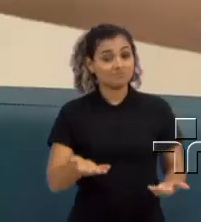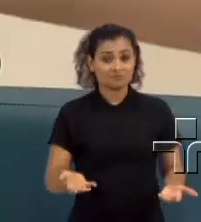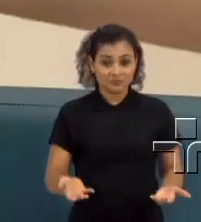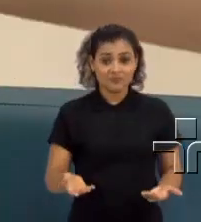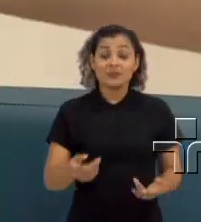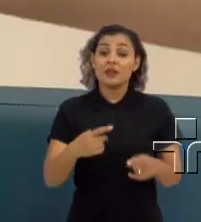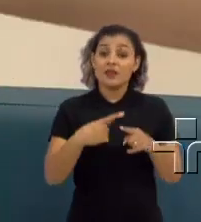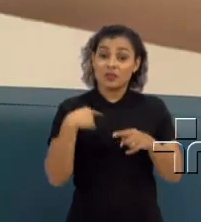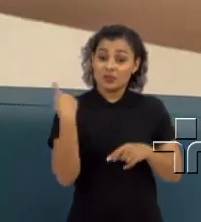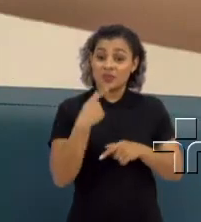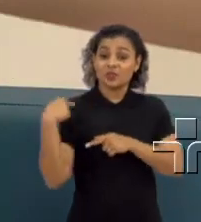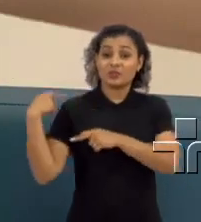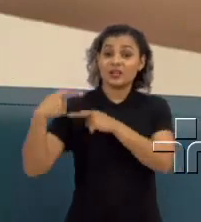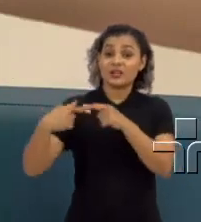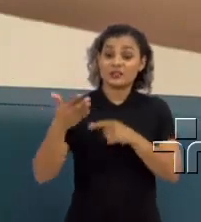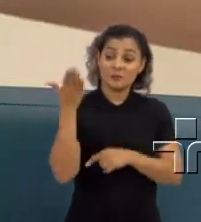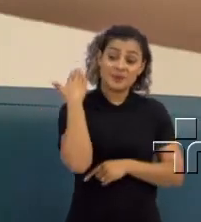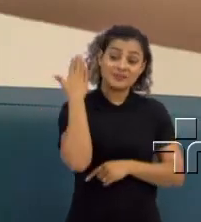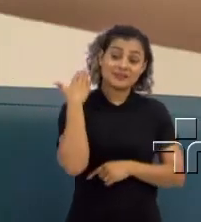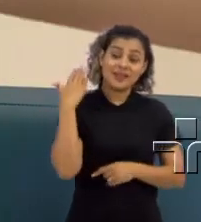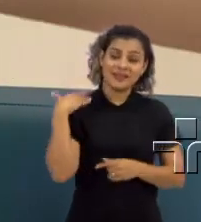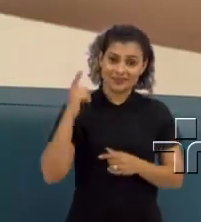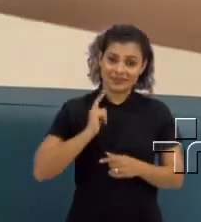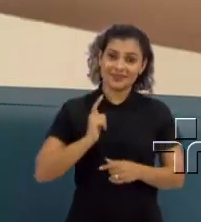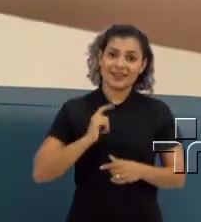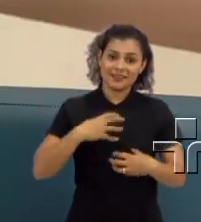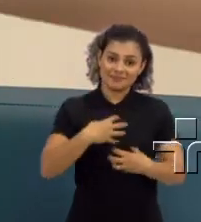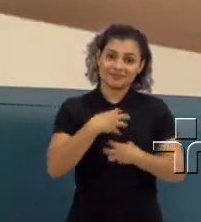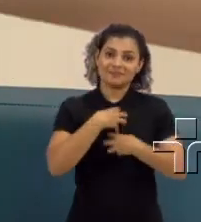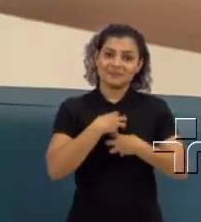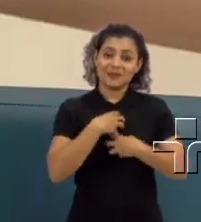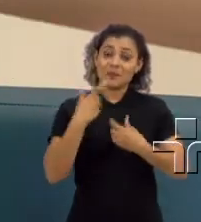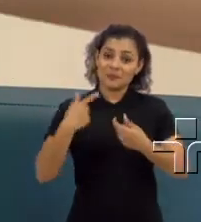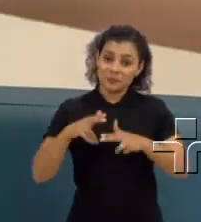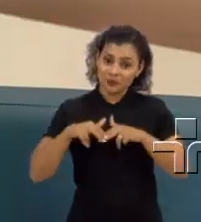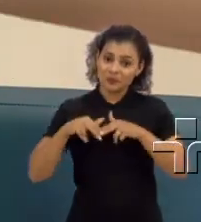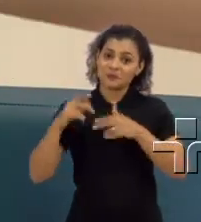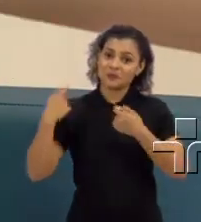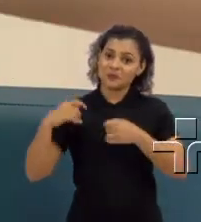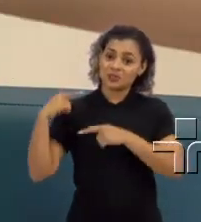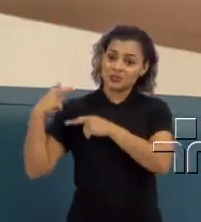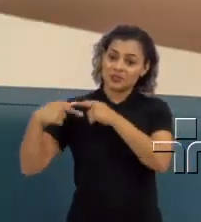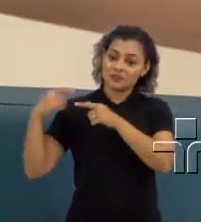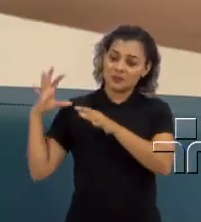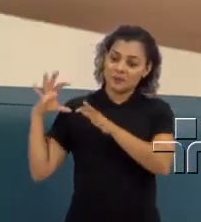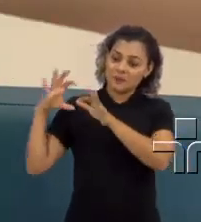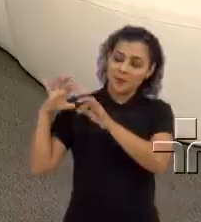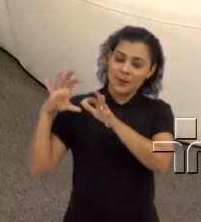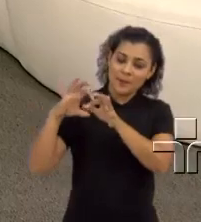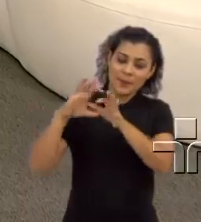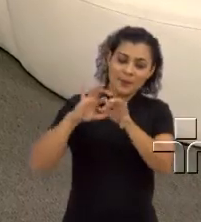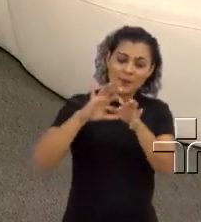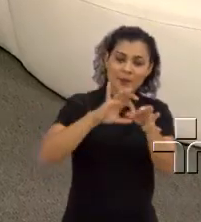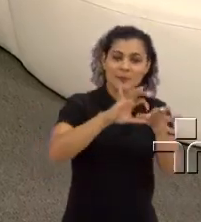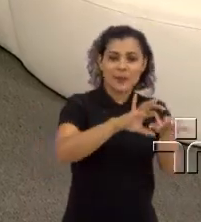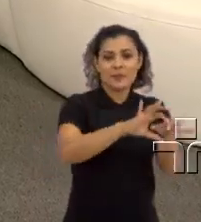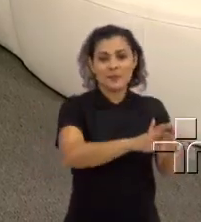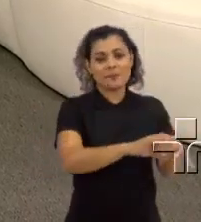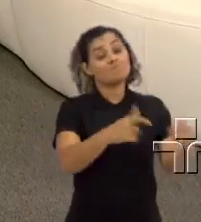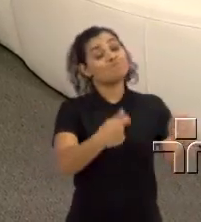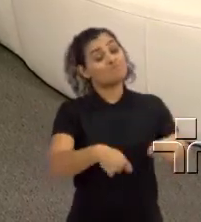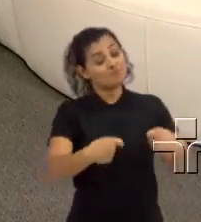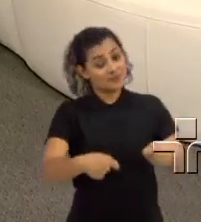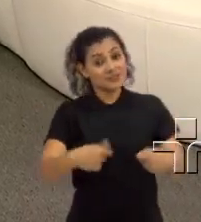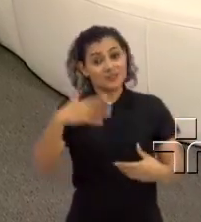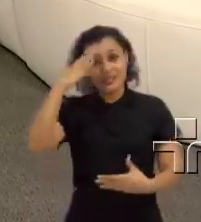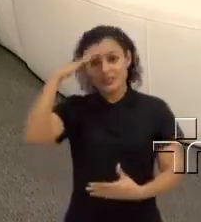um resgate das gerações anteriores, então, né? As gerações precisam estar conectadas também, interligadas, elas, né? Elas precisam estar conectadas e